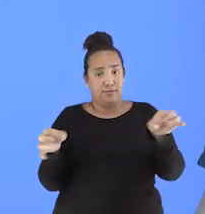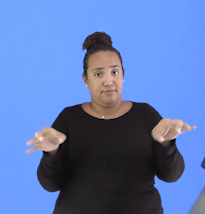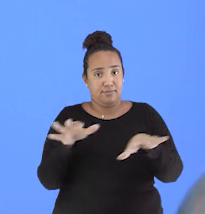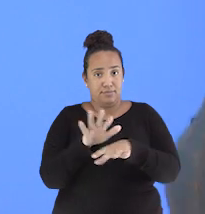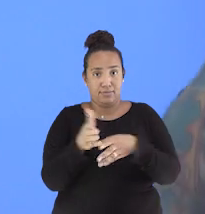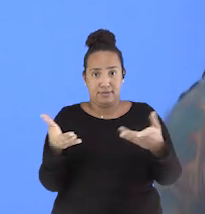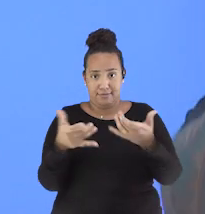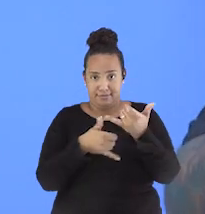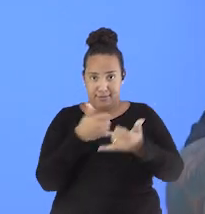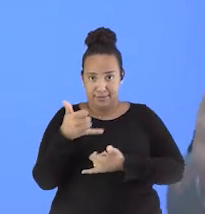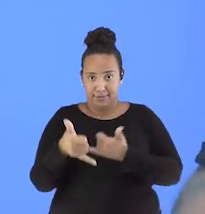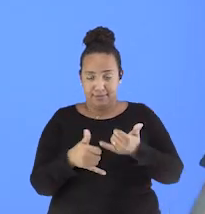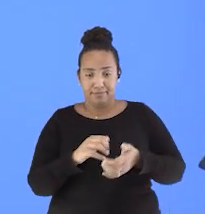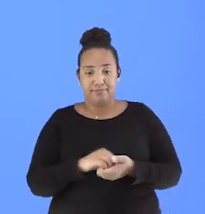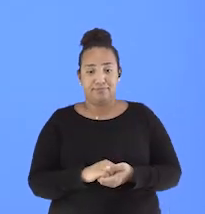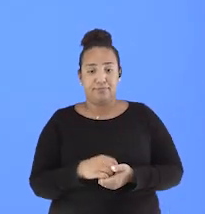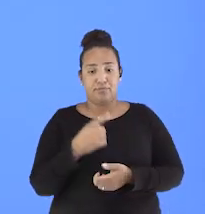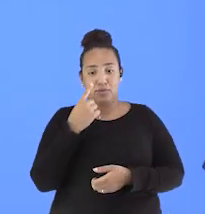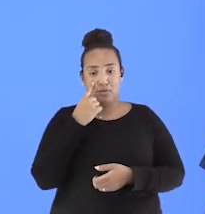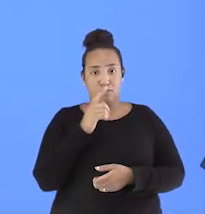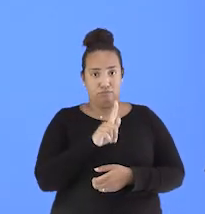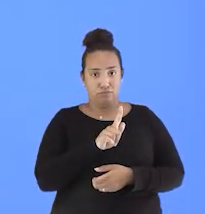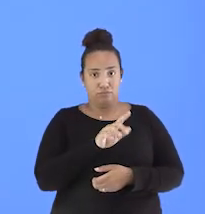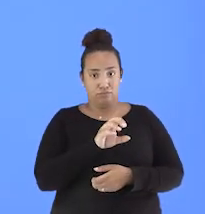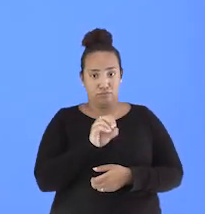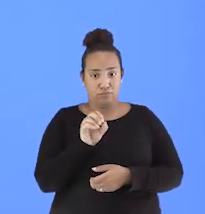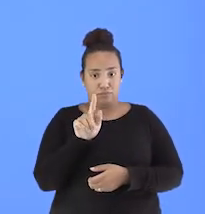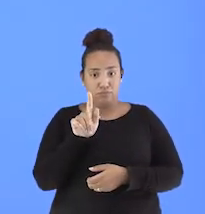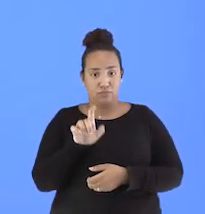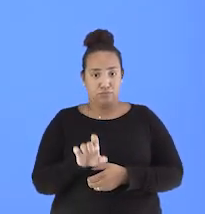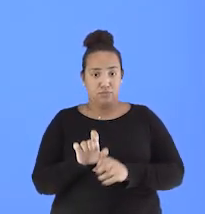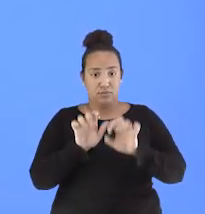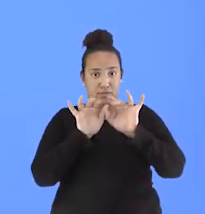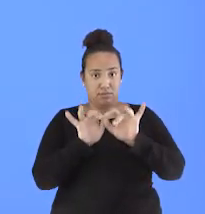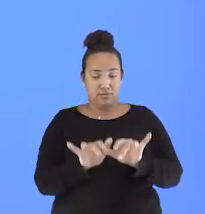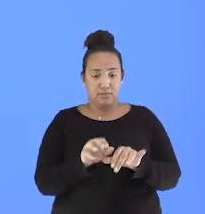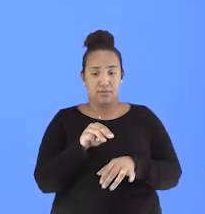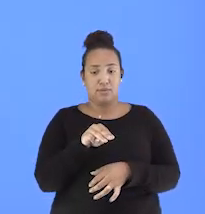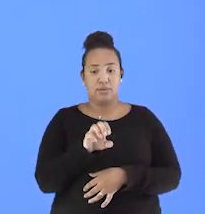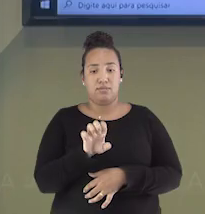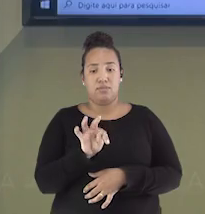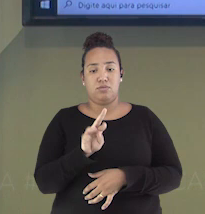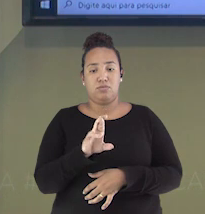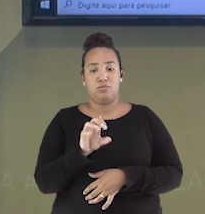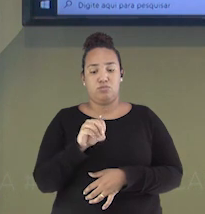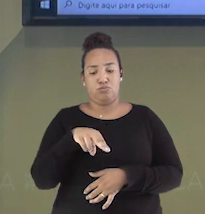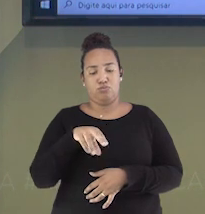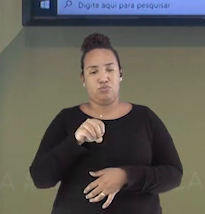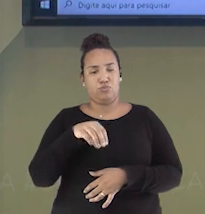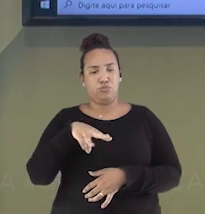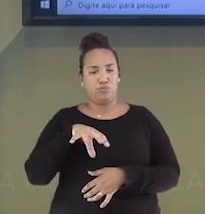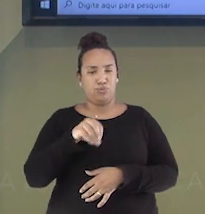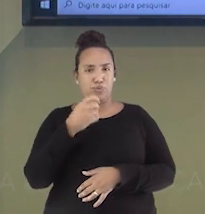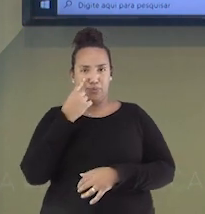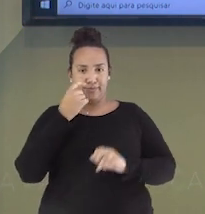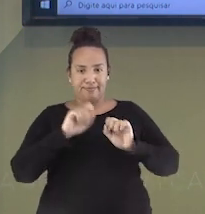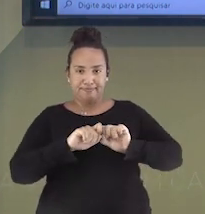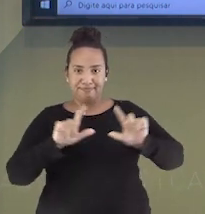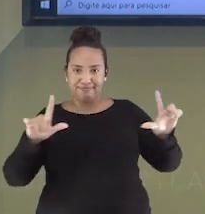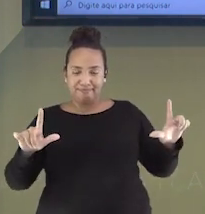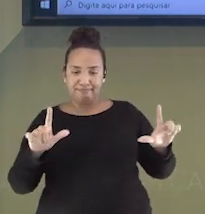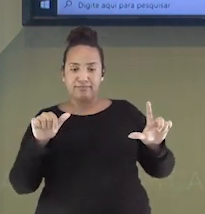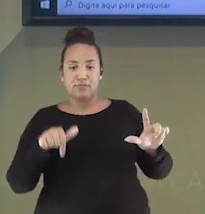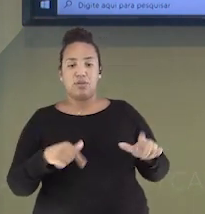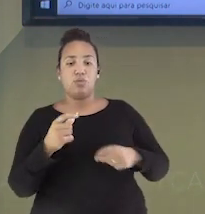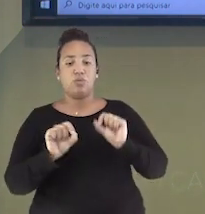Vamos fazer uma brincadeira com ritmo vai lá no Google e digita metrônomo vai aparecer um metrônomo na tela